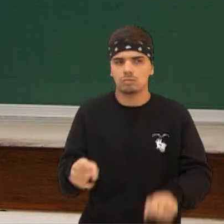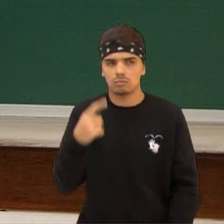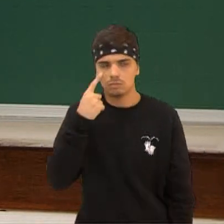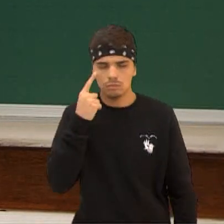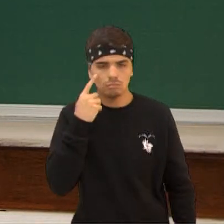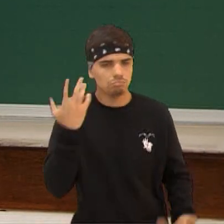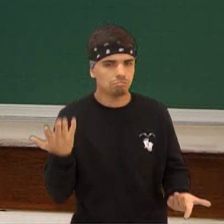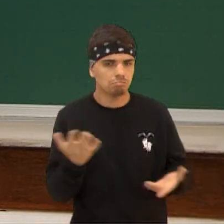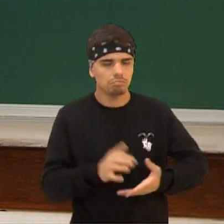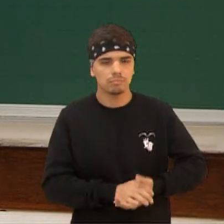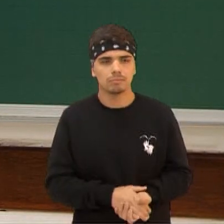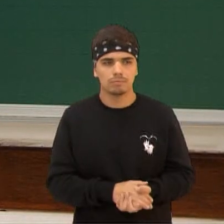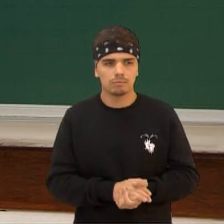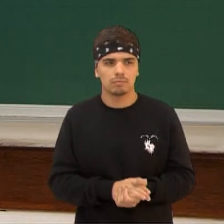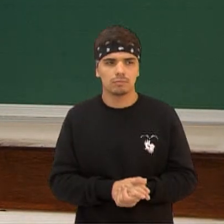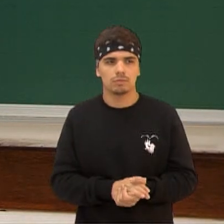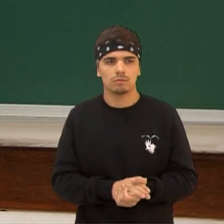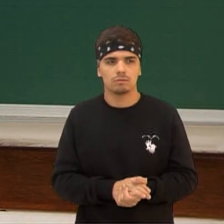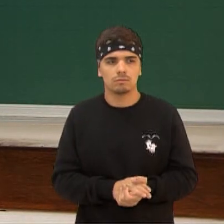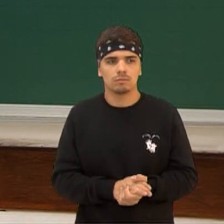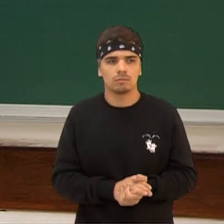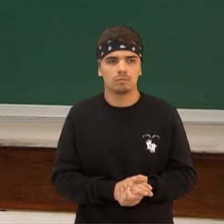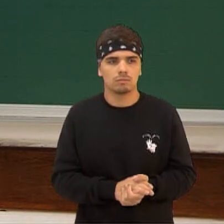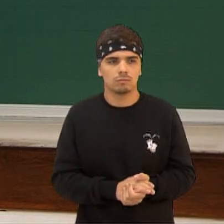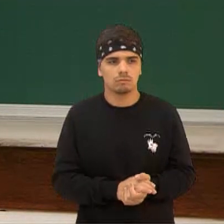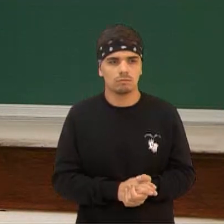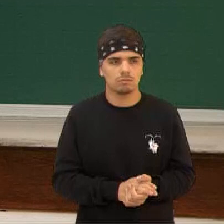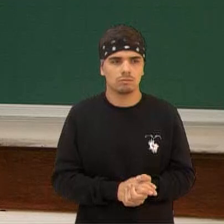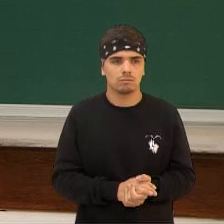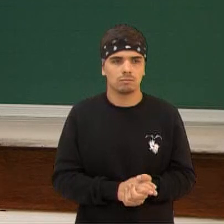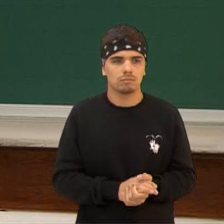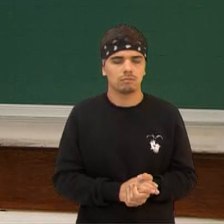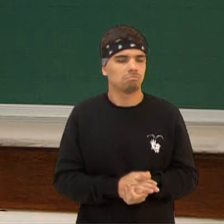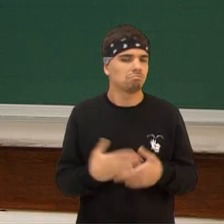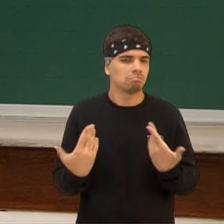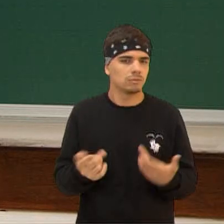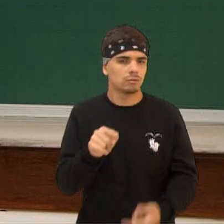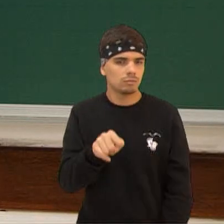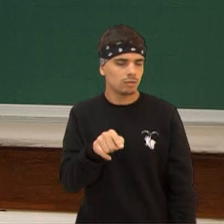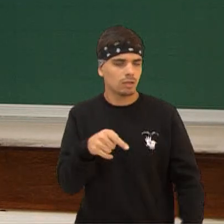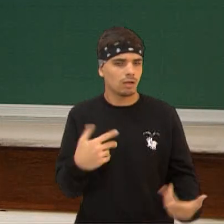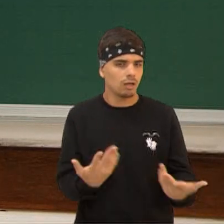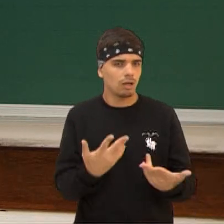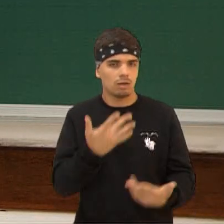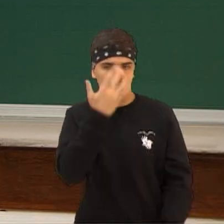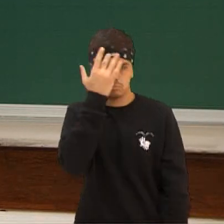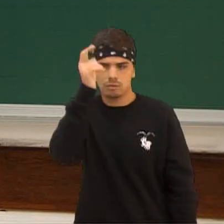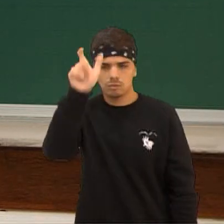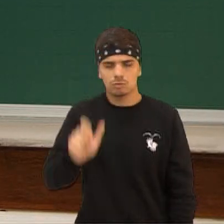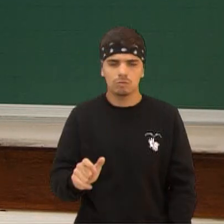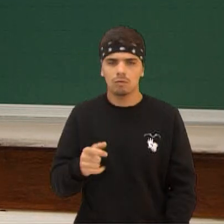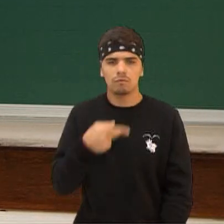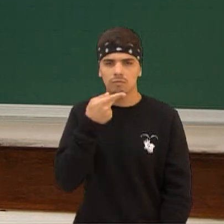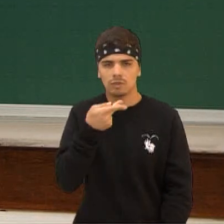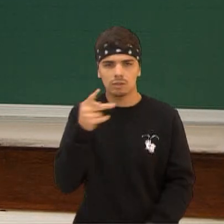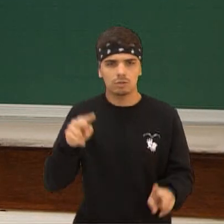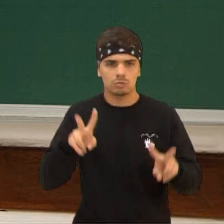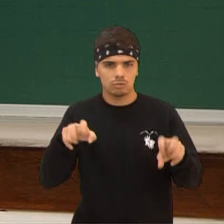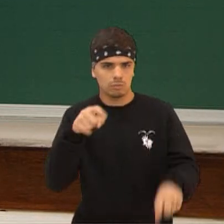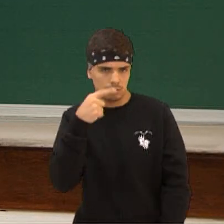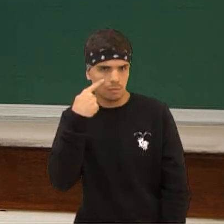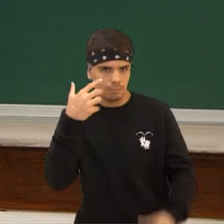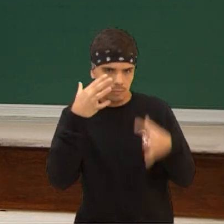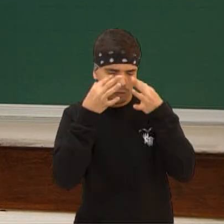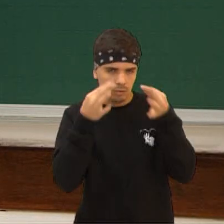I'm black? E quando ele fala de você, you are born, you are pink? De quem nós estamos falando? Prestar